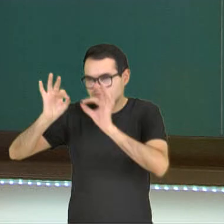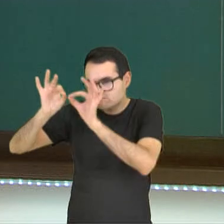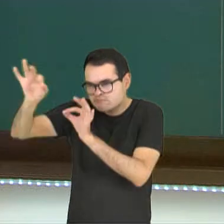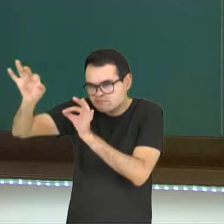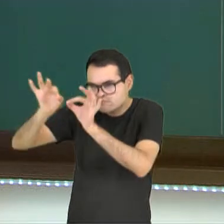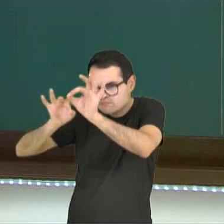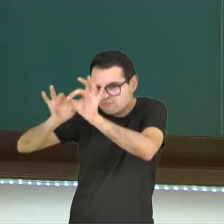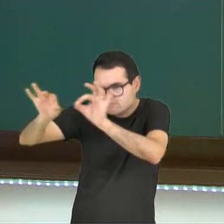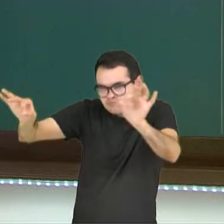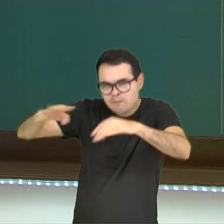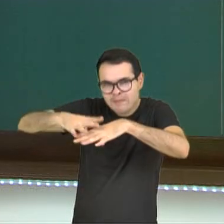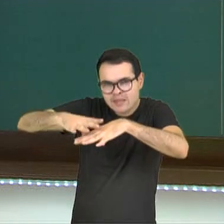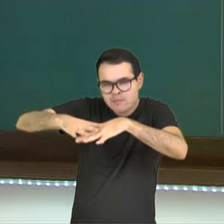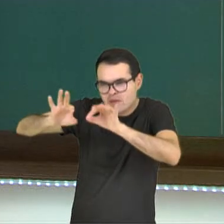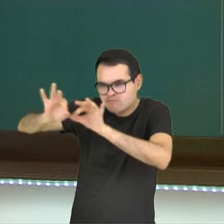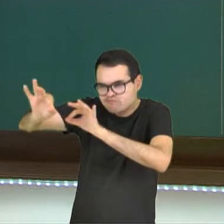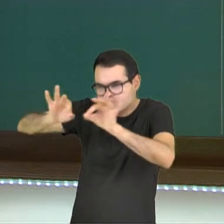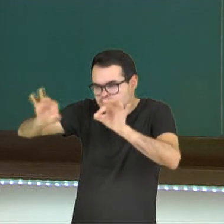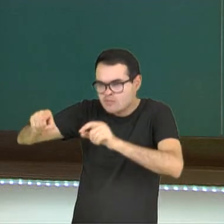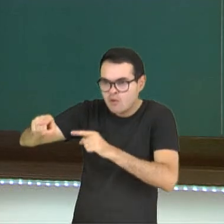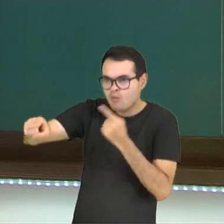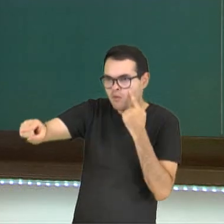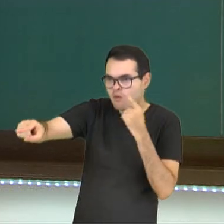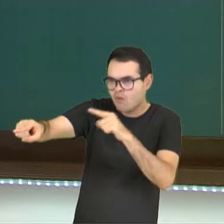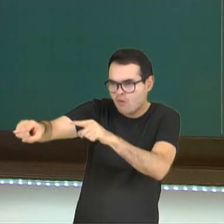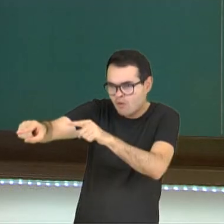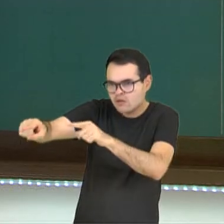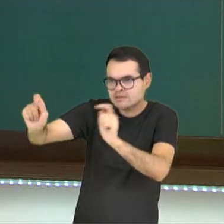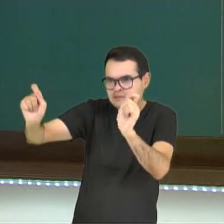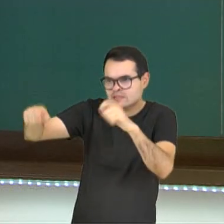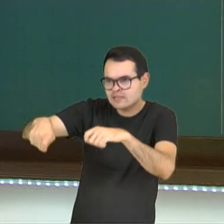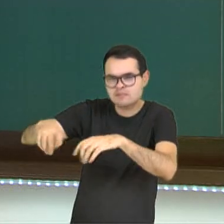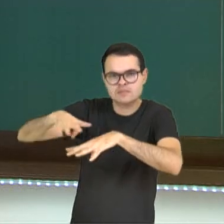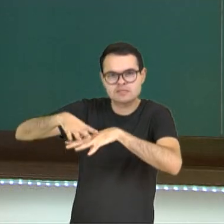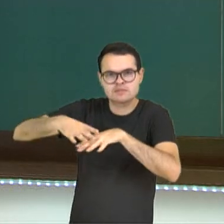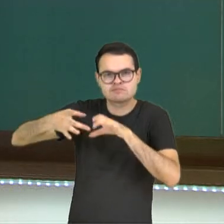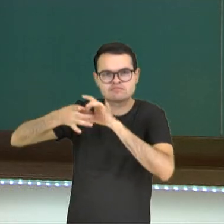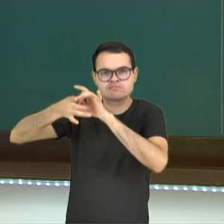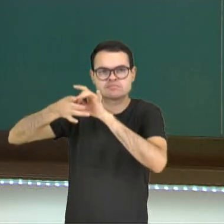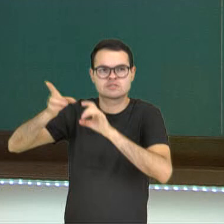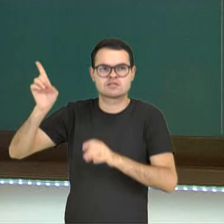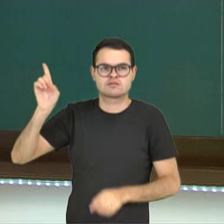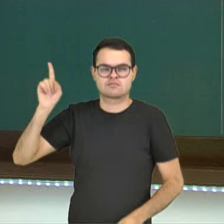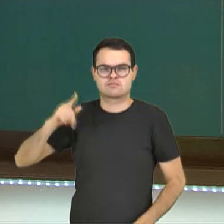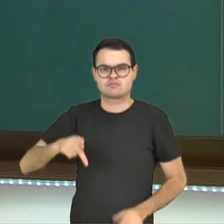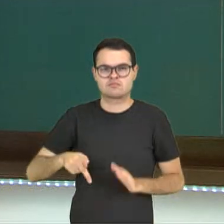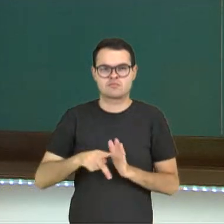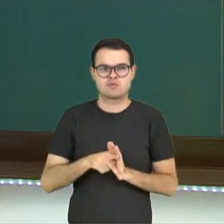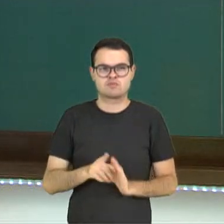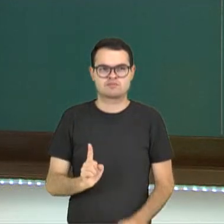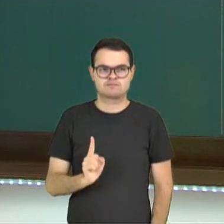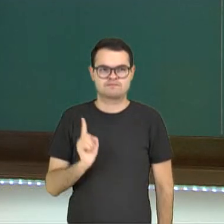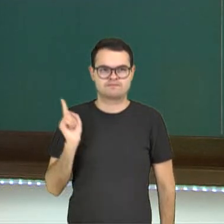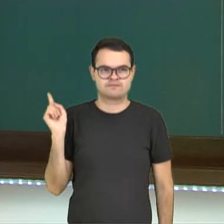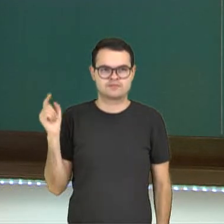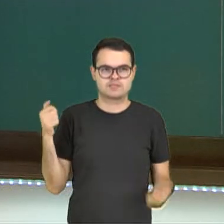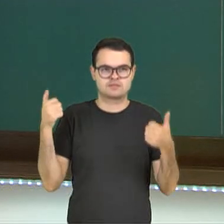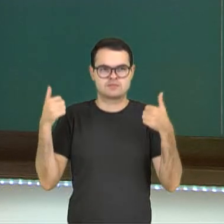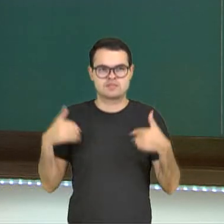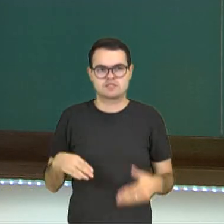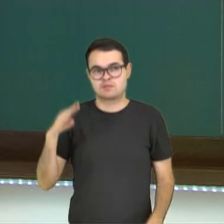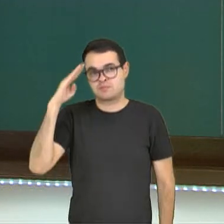matemáticas, né, que incentivam a perspectiva. Tá? Então aqui a gente tem uma obra que é a Disputa do Sacramento, né, que fala